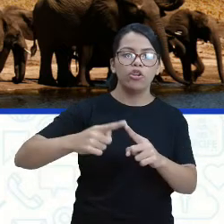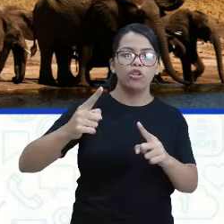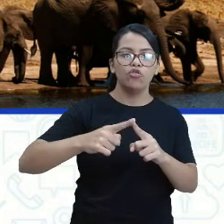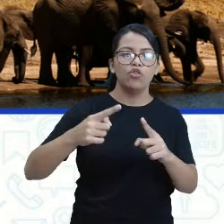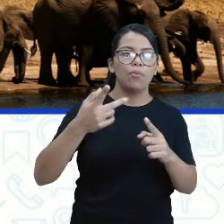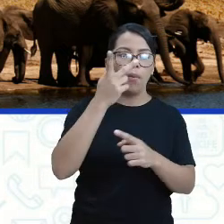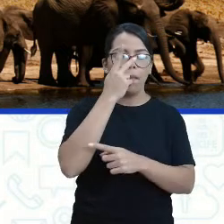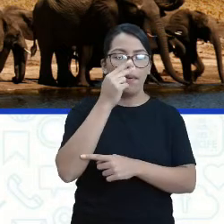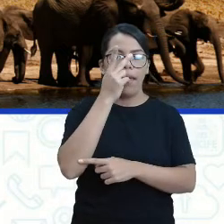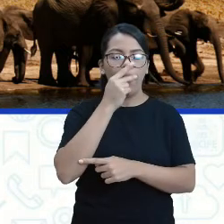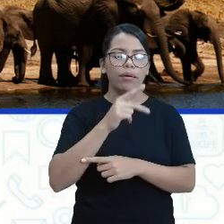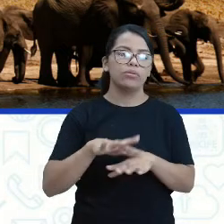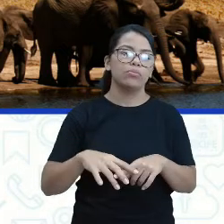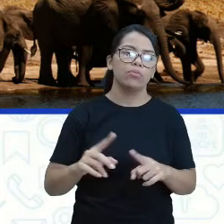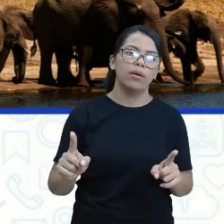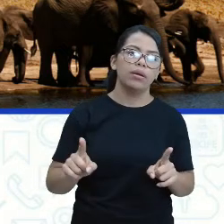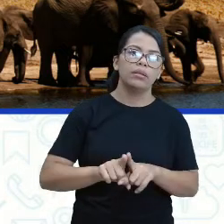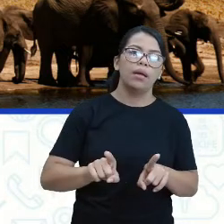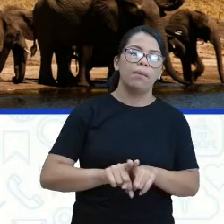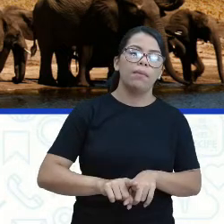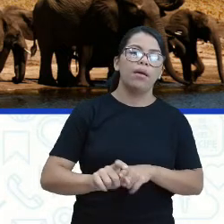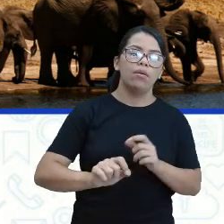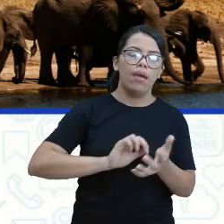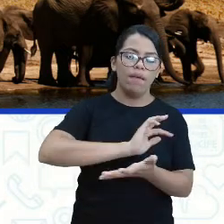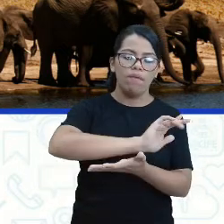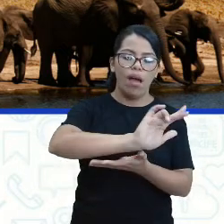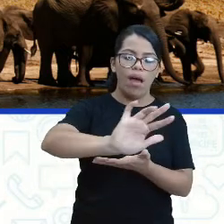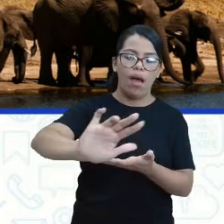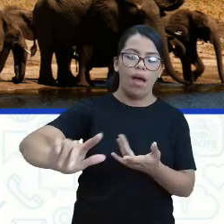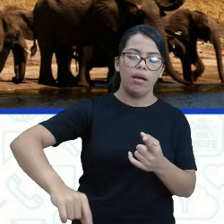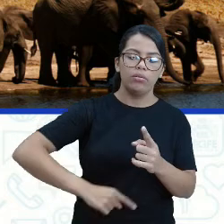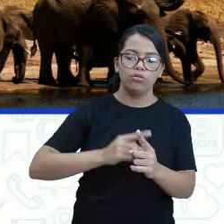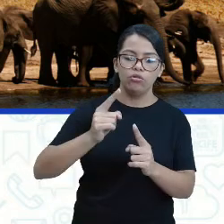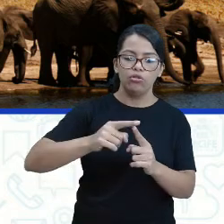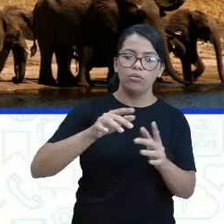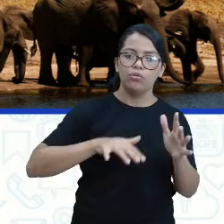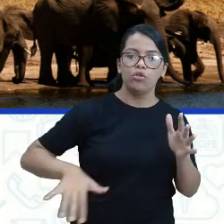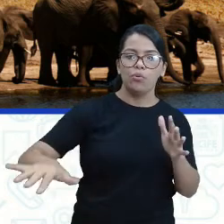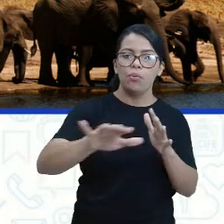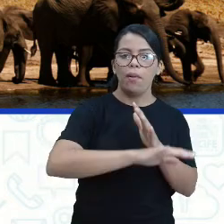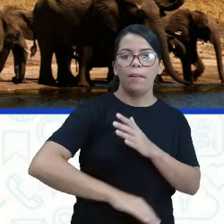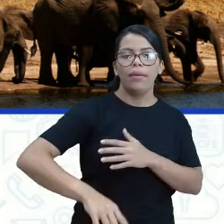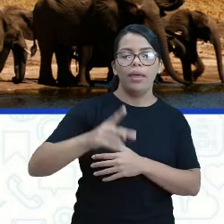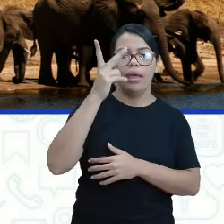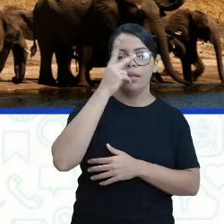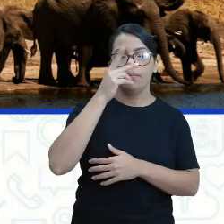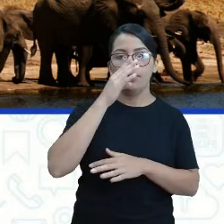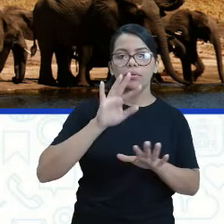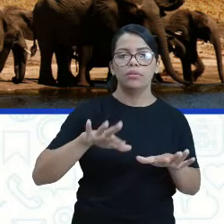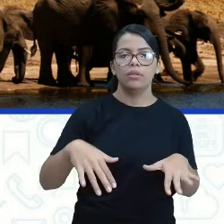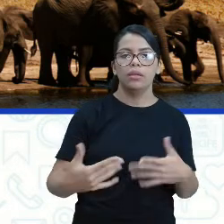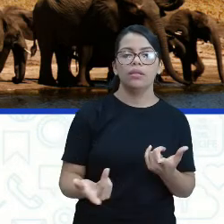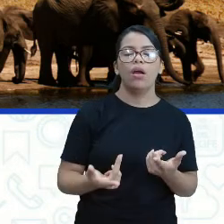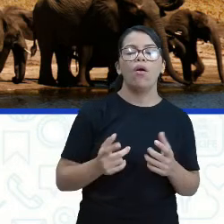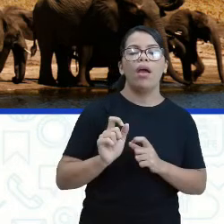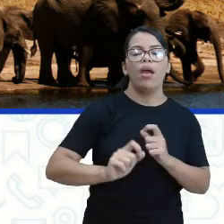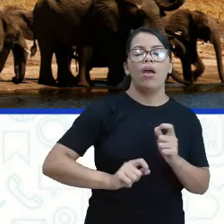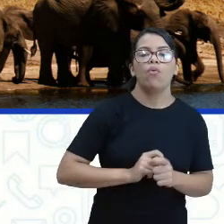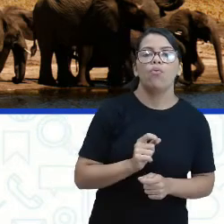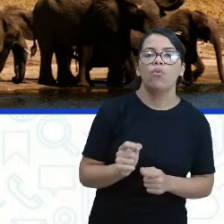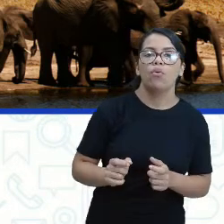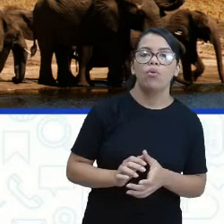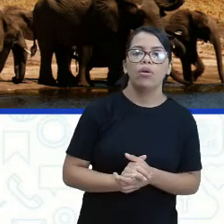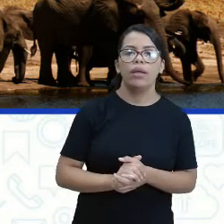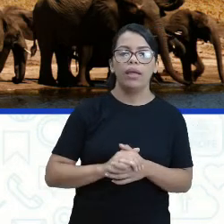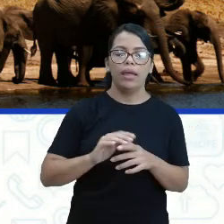bem como a diversidade de espécies de um ambiente. Então, essa variabilidade entre espécies diferentes, bem como